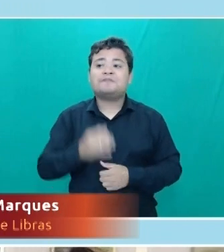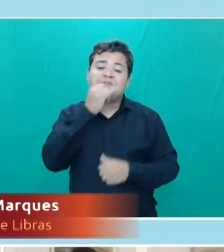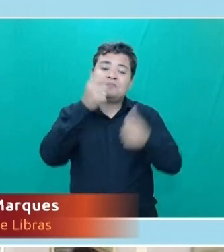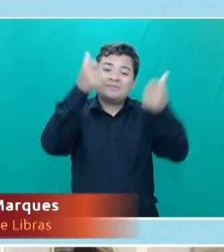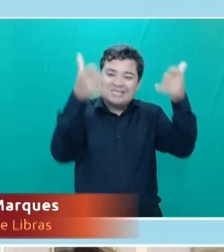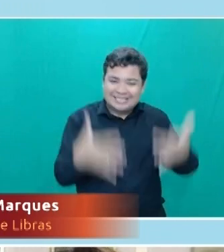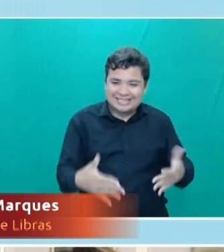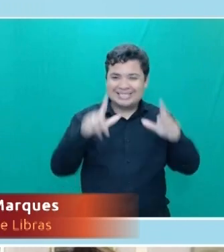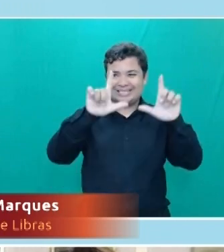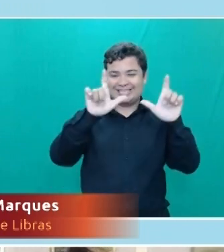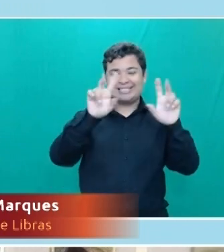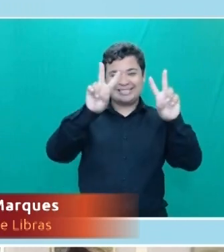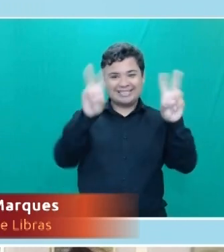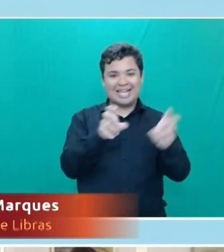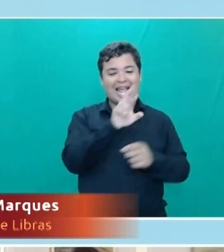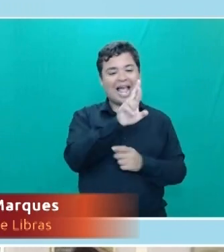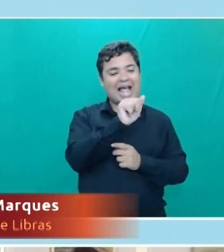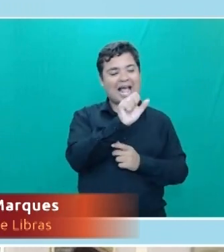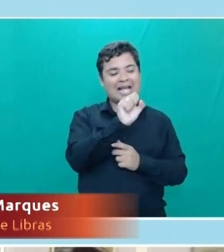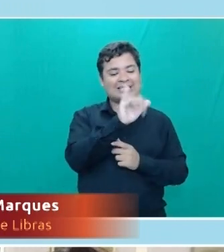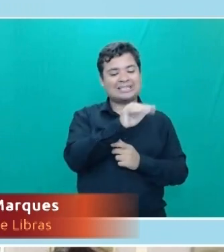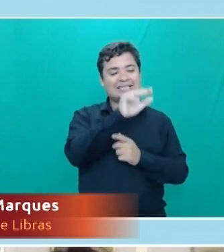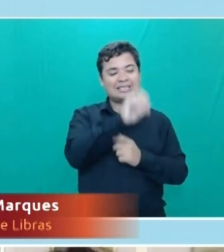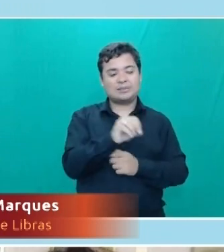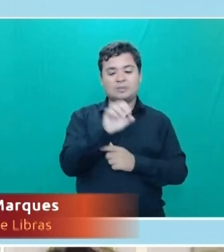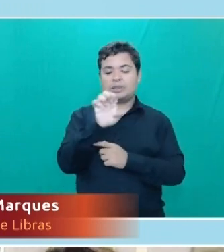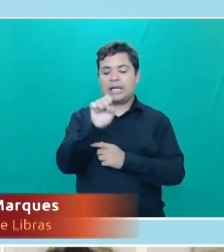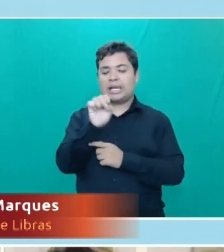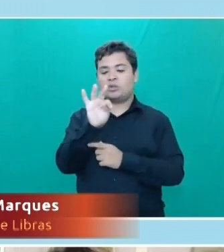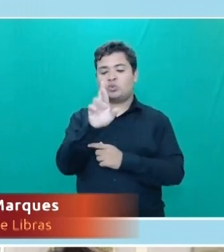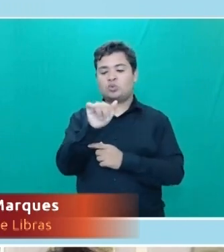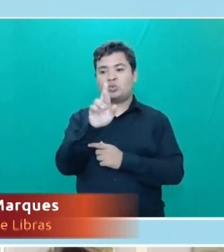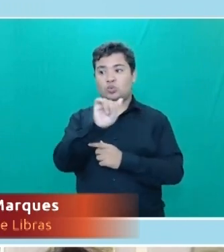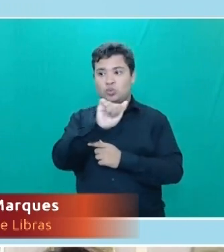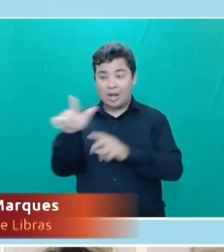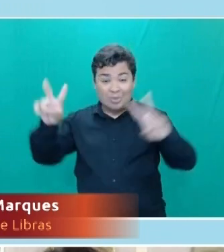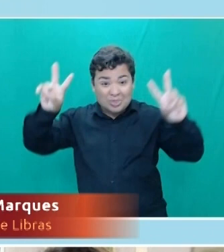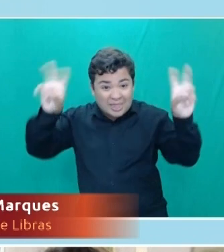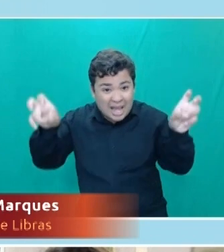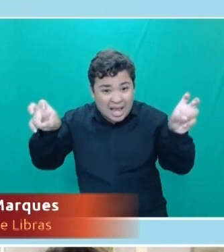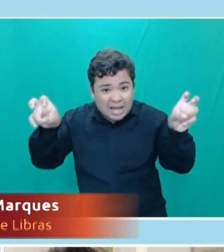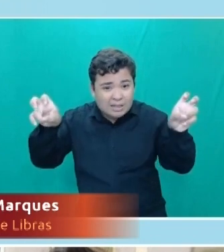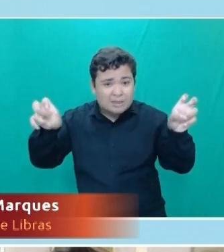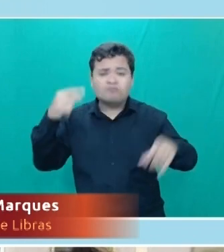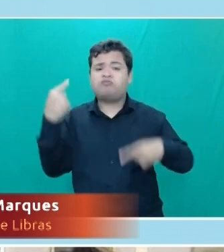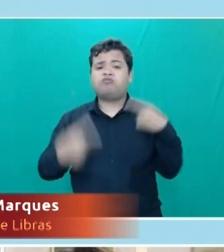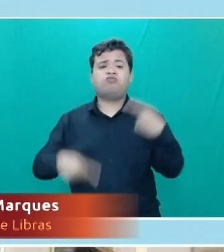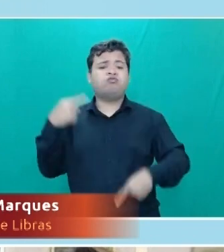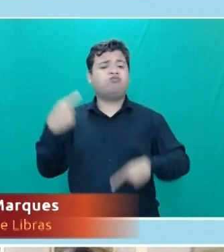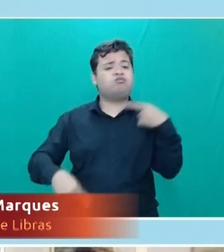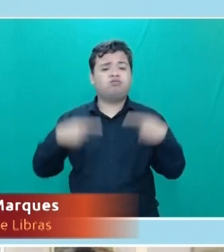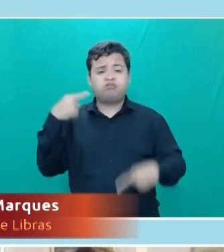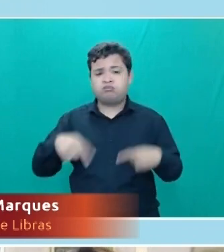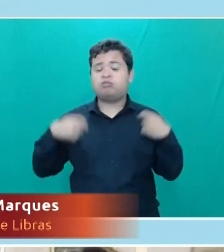estrutural, é uma questão ainda que precisa ser muito discutido, muito